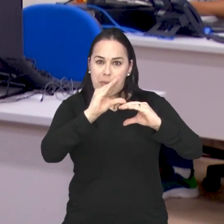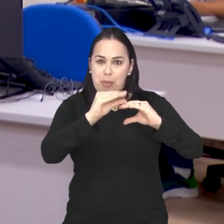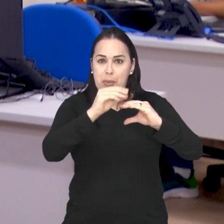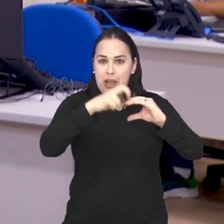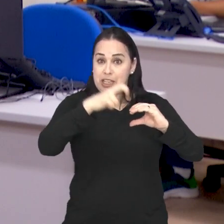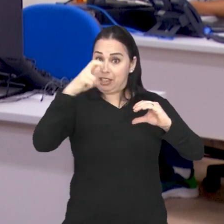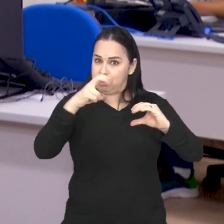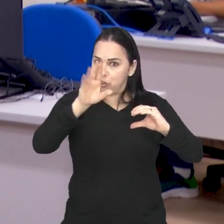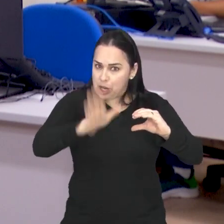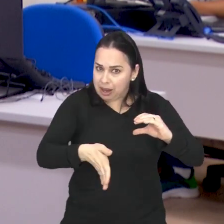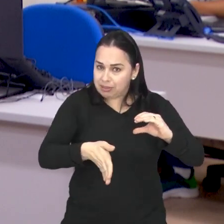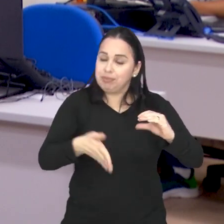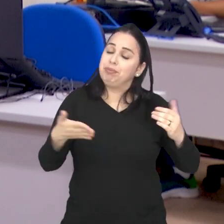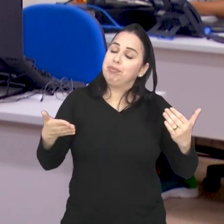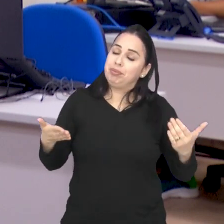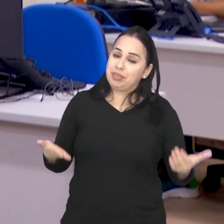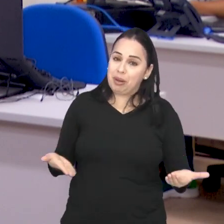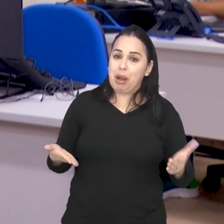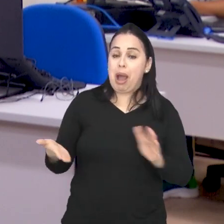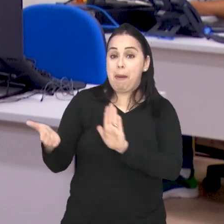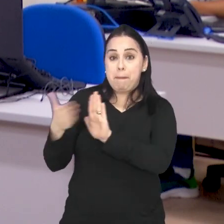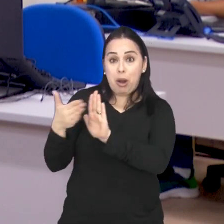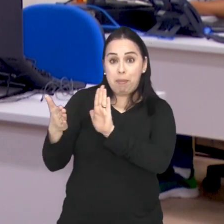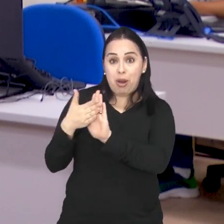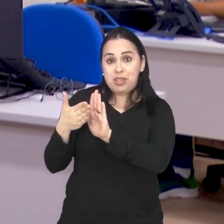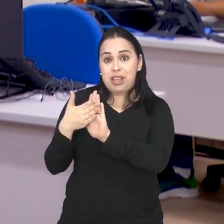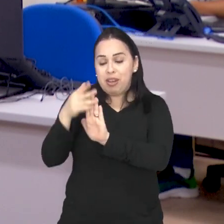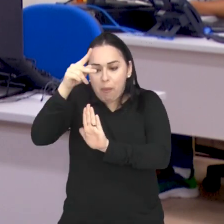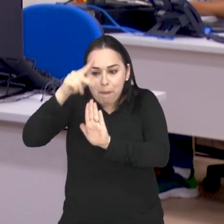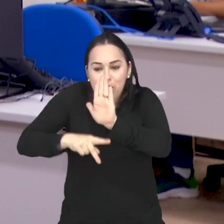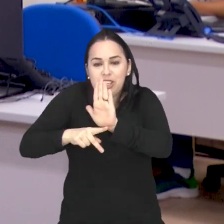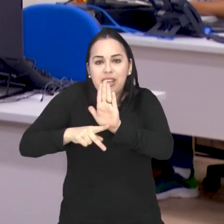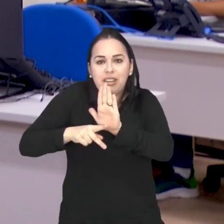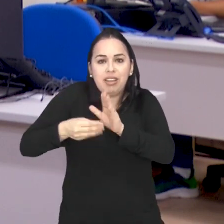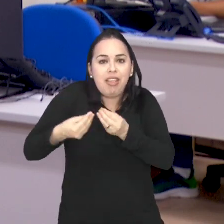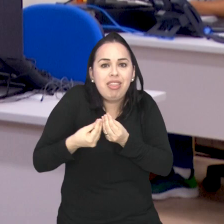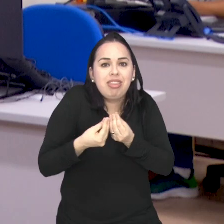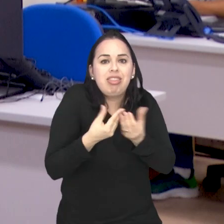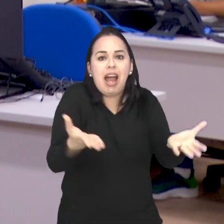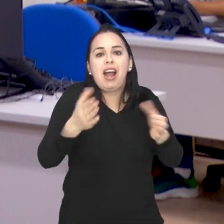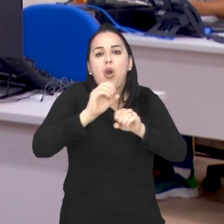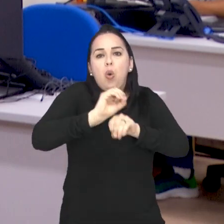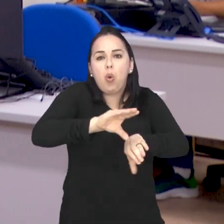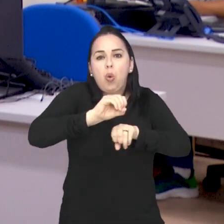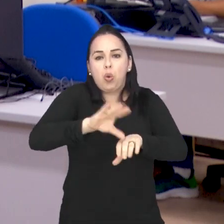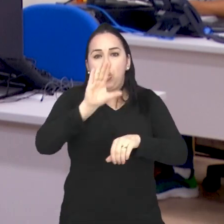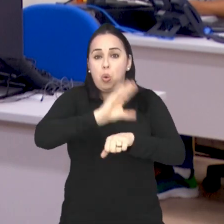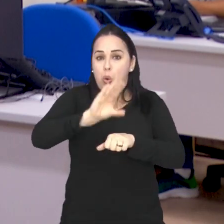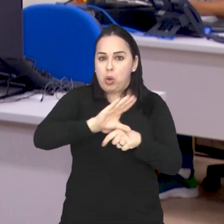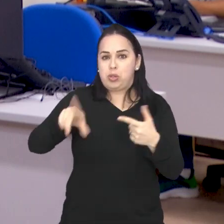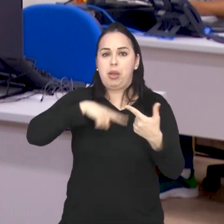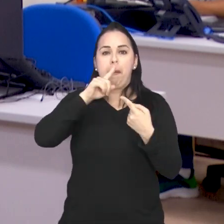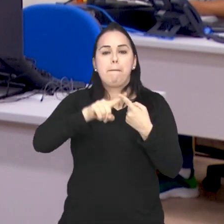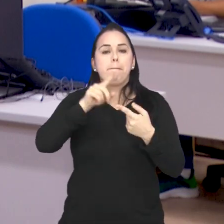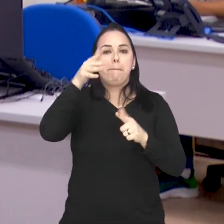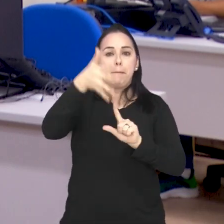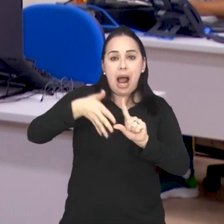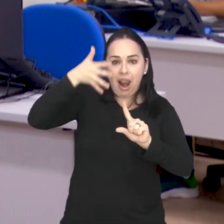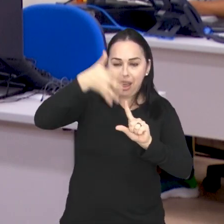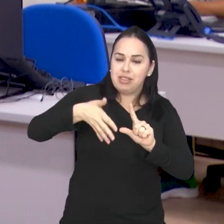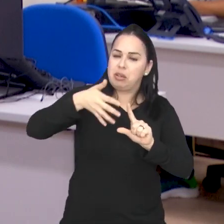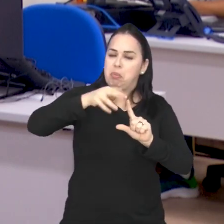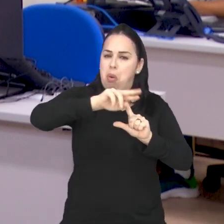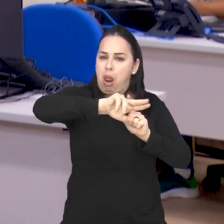outros recursos? Pois é, a proposta é criar um programa municipal para oferecer aos moradores cursos, palestras e orientações